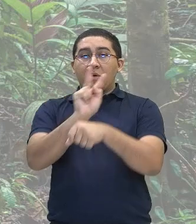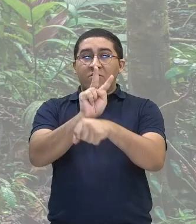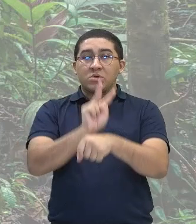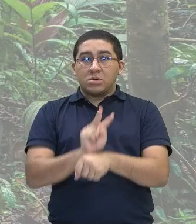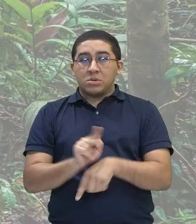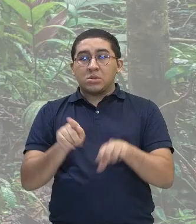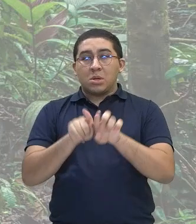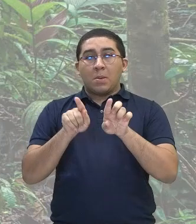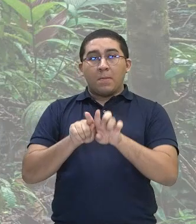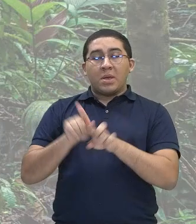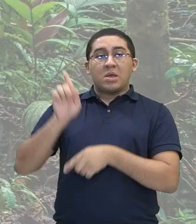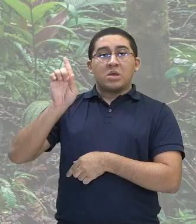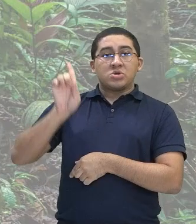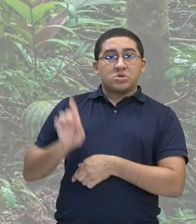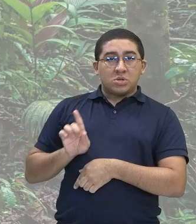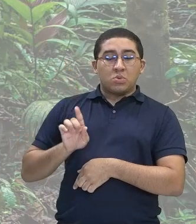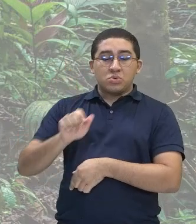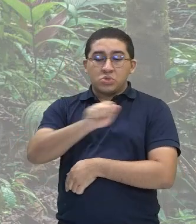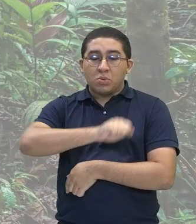de unidades de